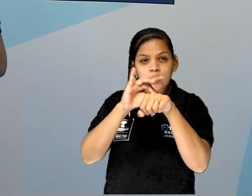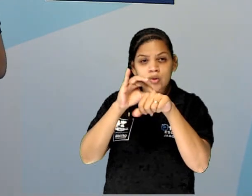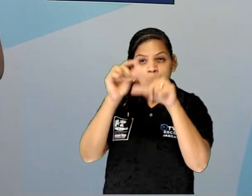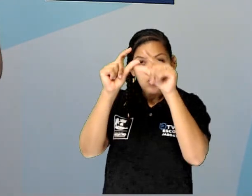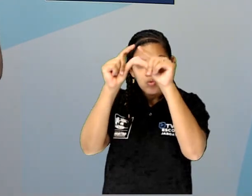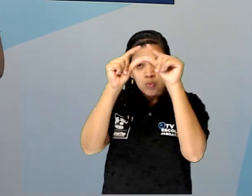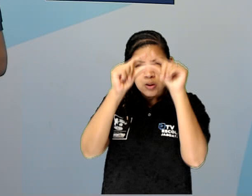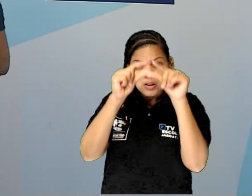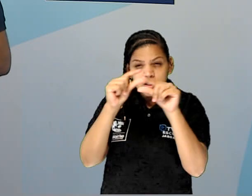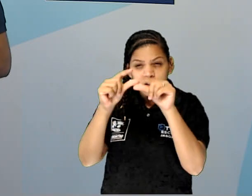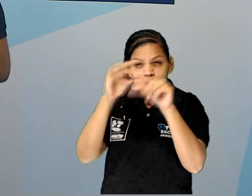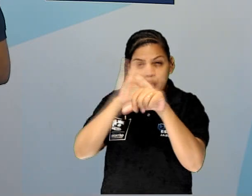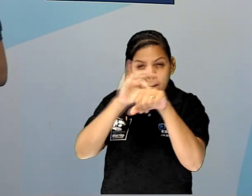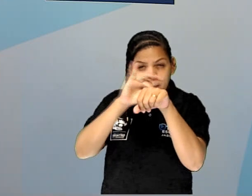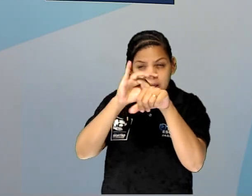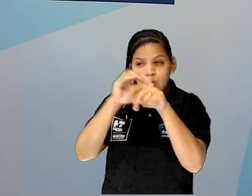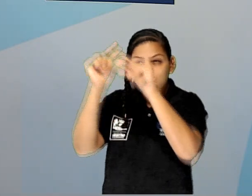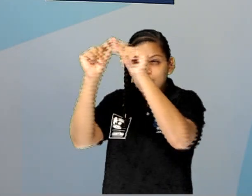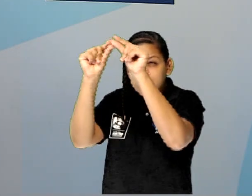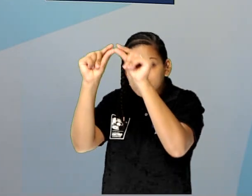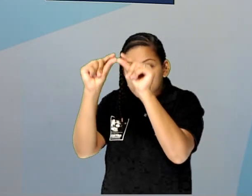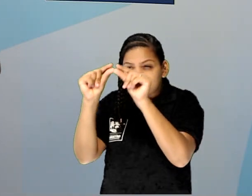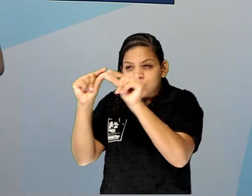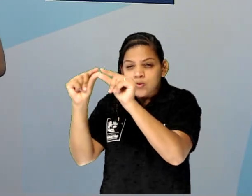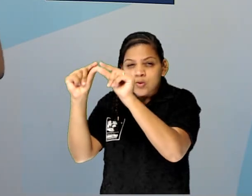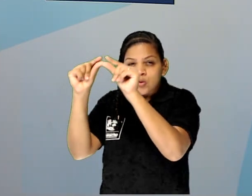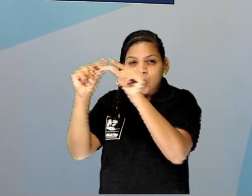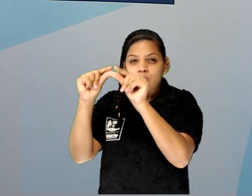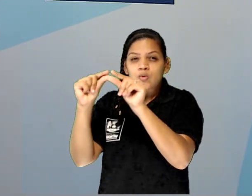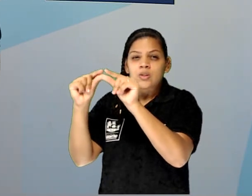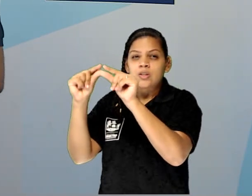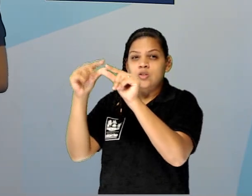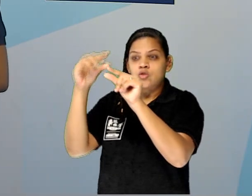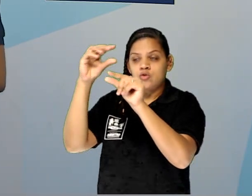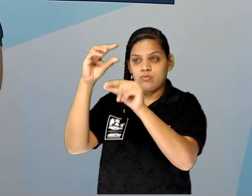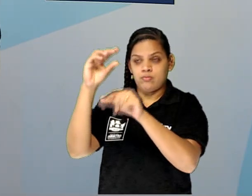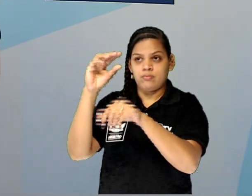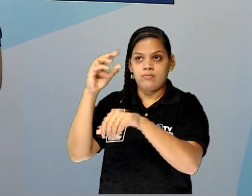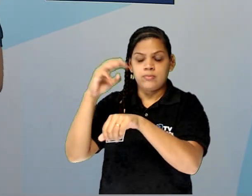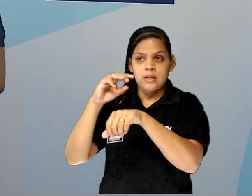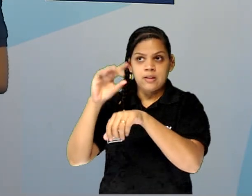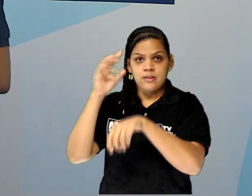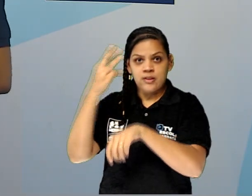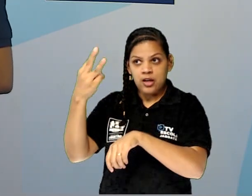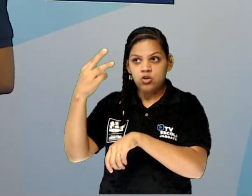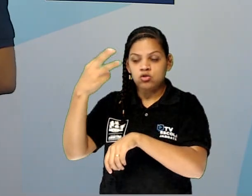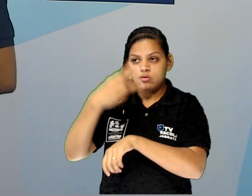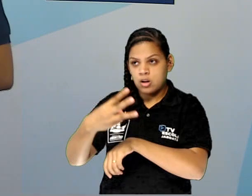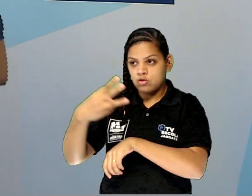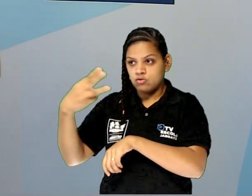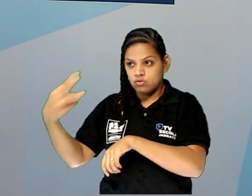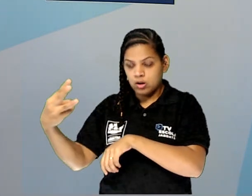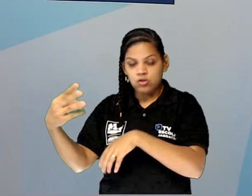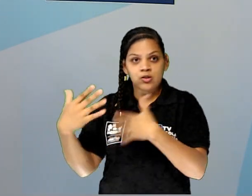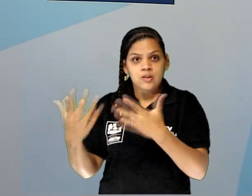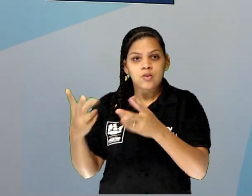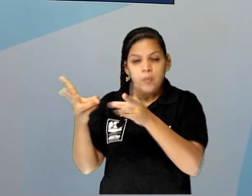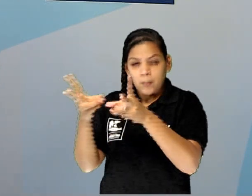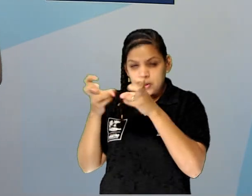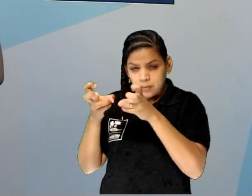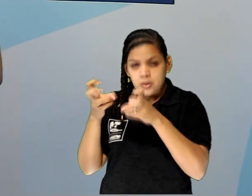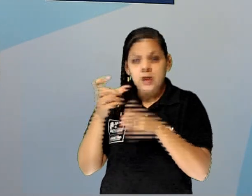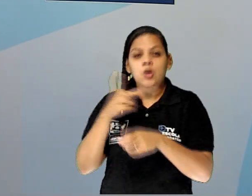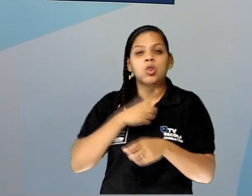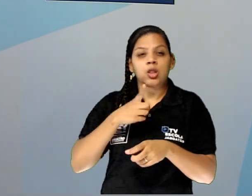preto, dividi de novo em 3. Ficou 3, 3, 3. E agora? Se você observar, aqui eu tenho 1, triângulo